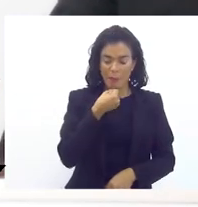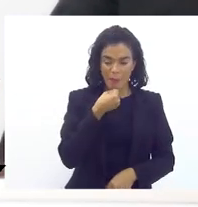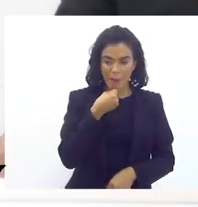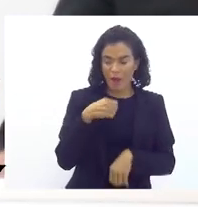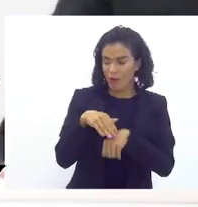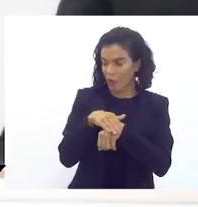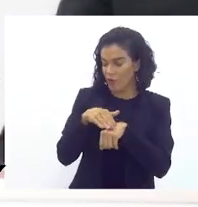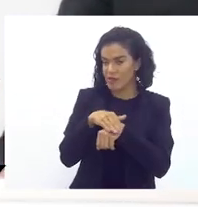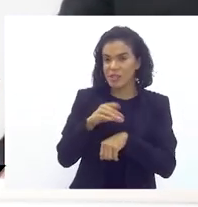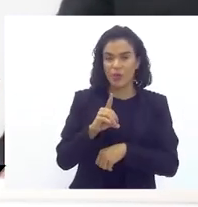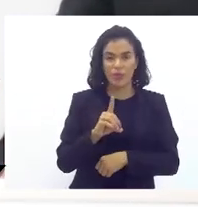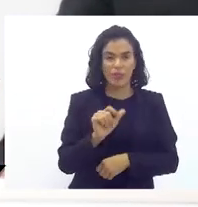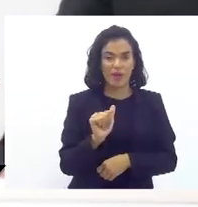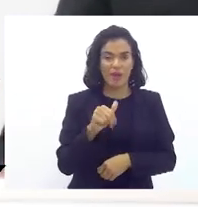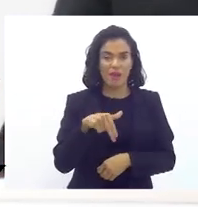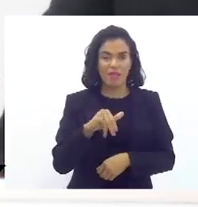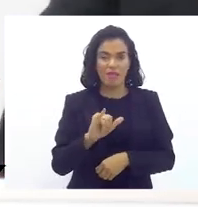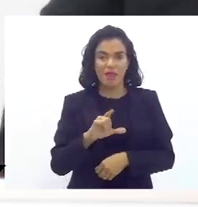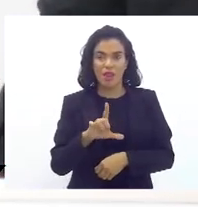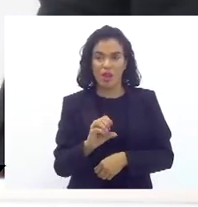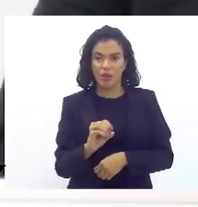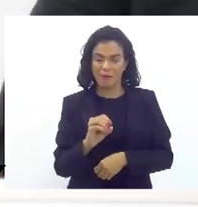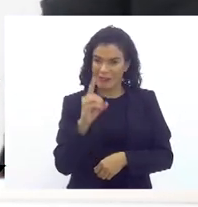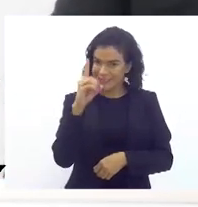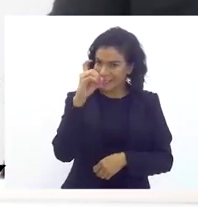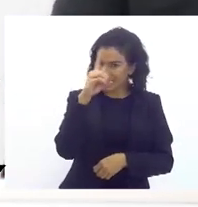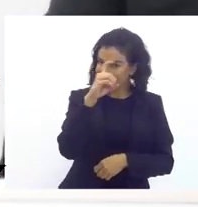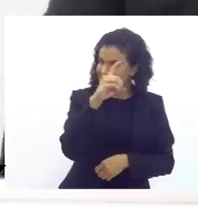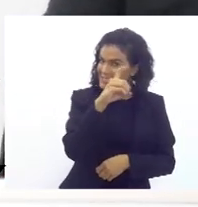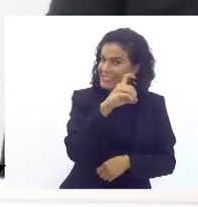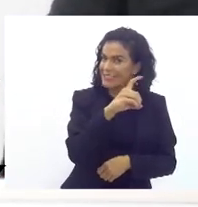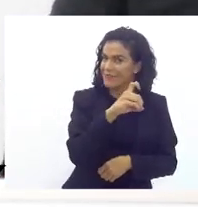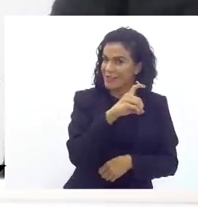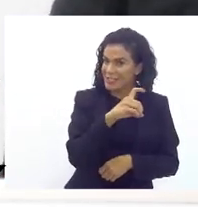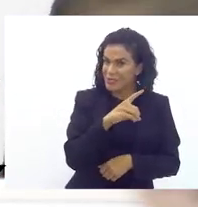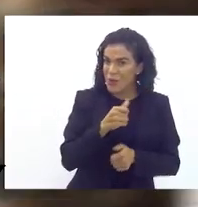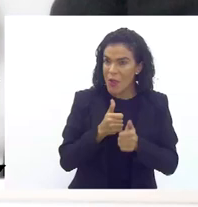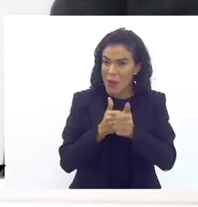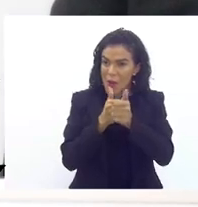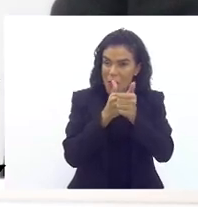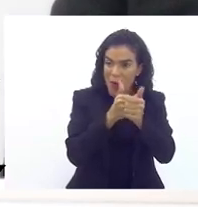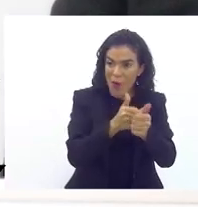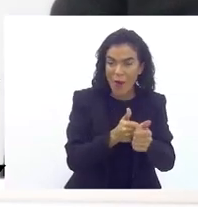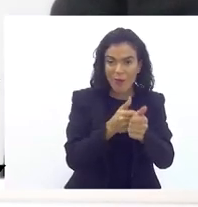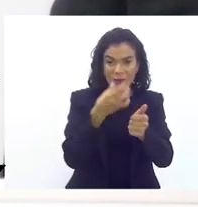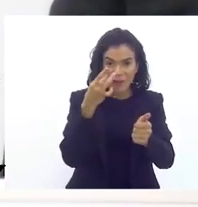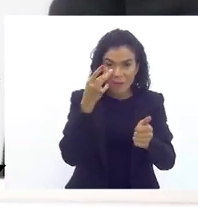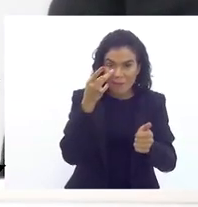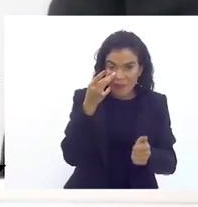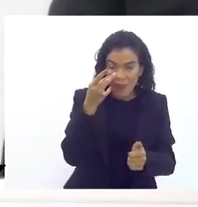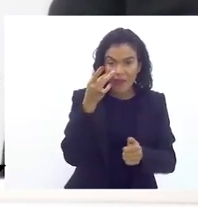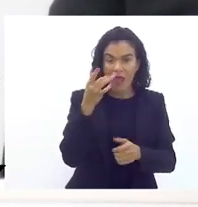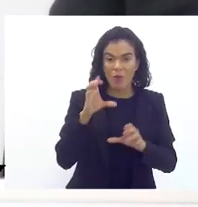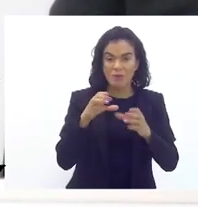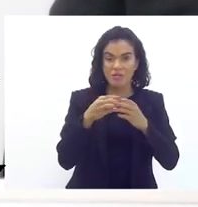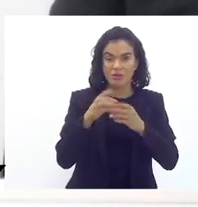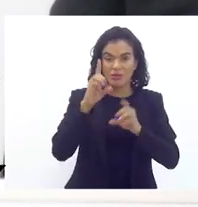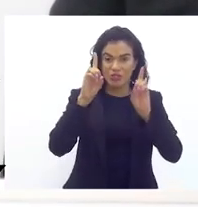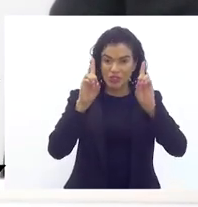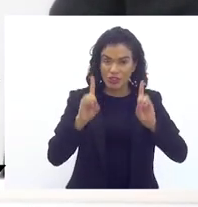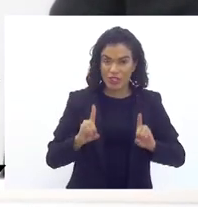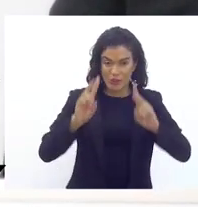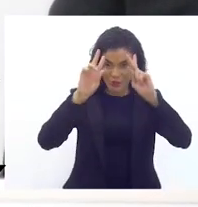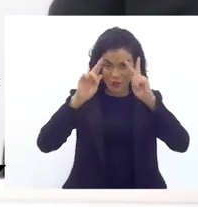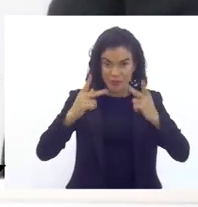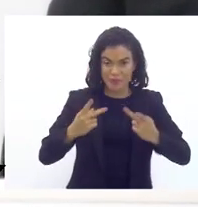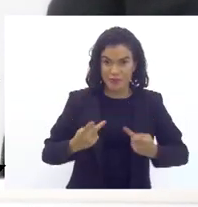ao chegar e é muito difícil assim eu acompanhei de perto o trabalho que a comissão de direitos humanos fez o trabalho da